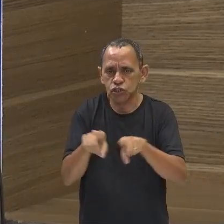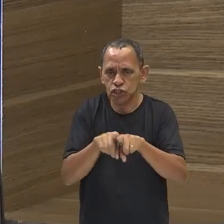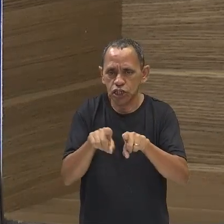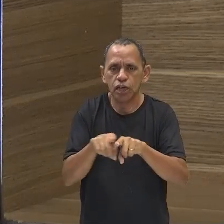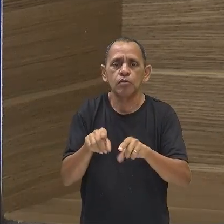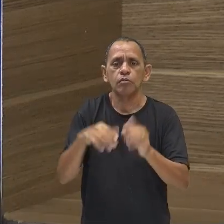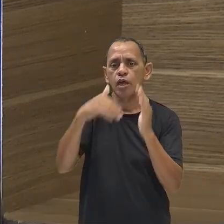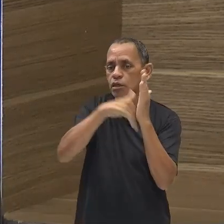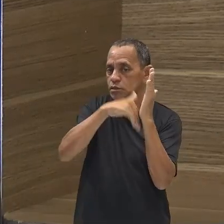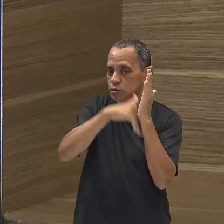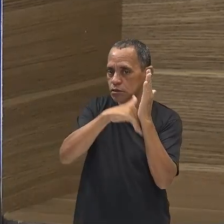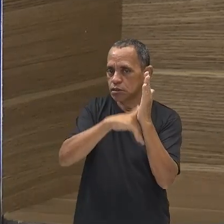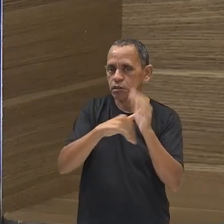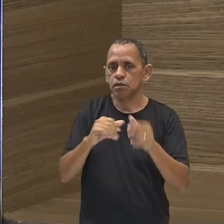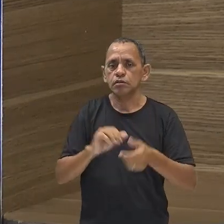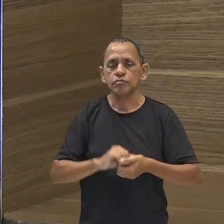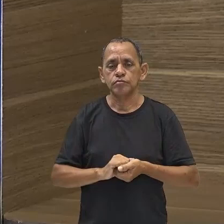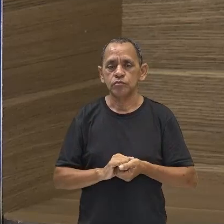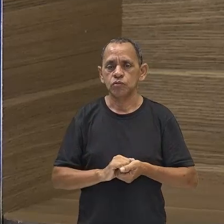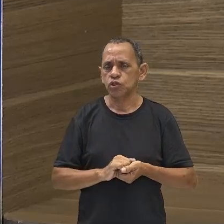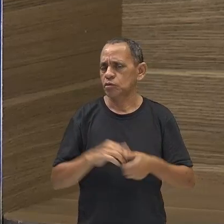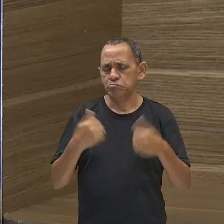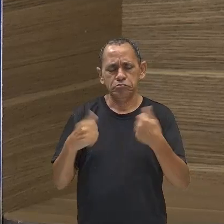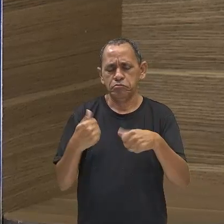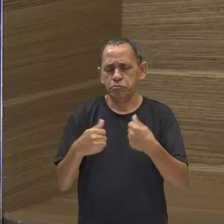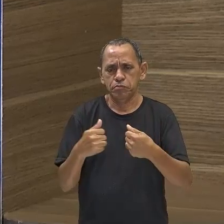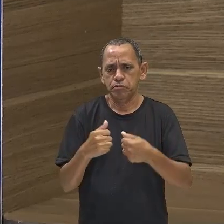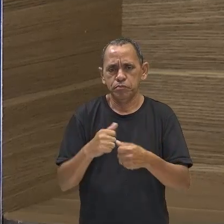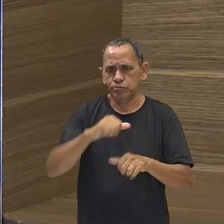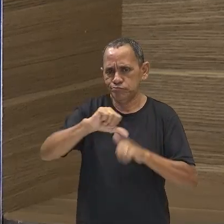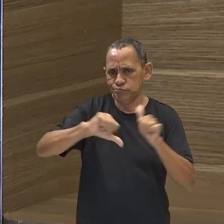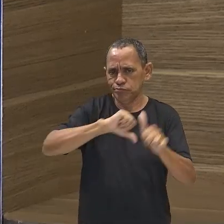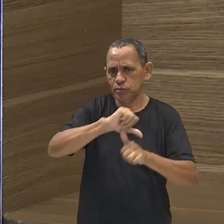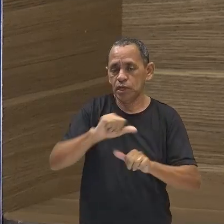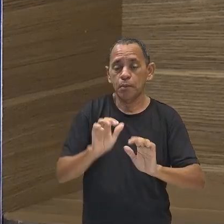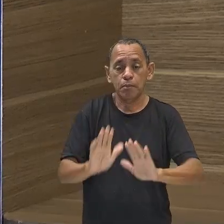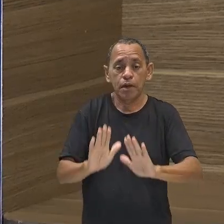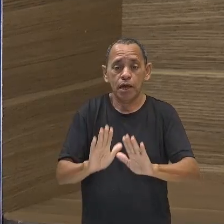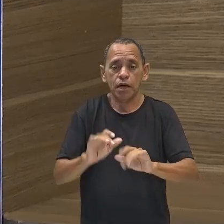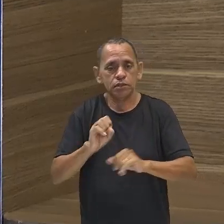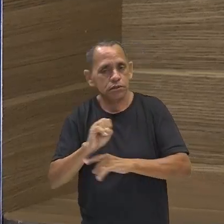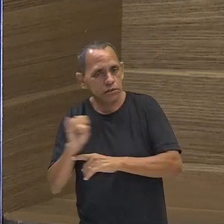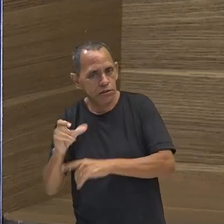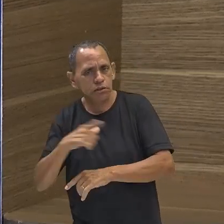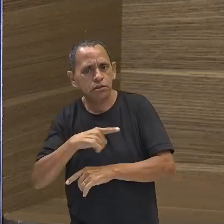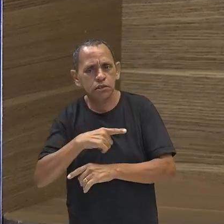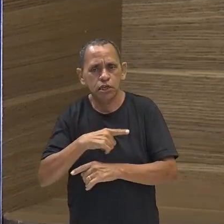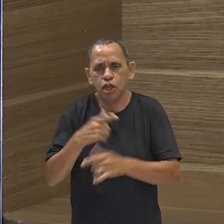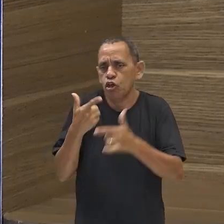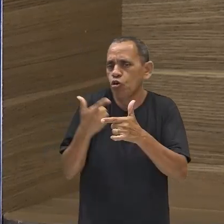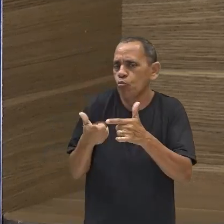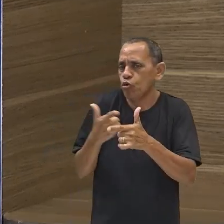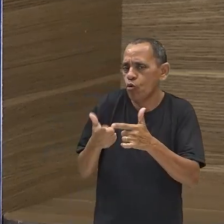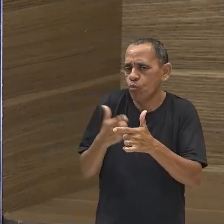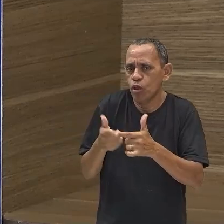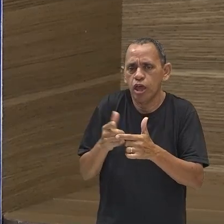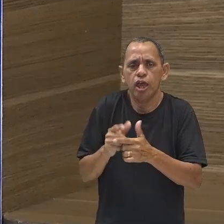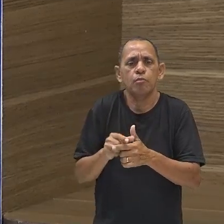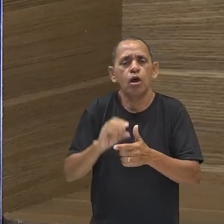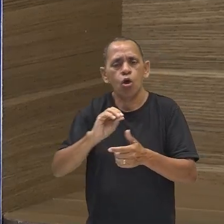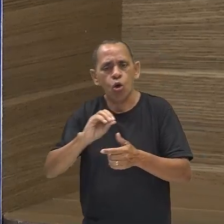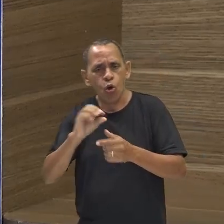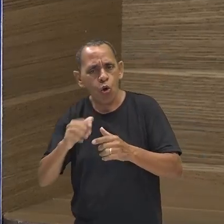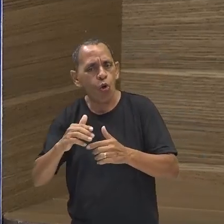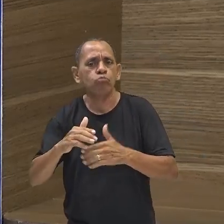não é necessário fazer a troca, a não ser que haja alguma autorização prévia, tá